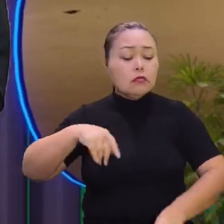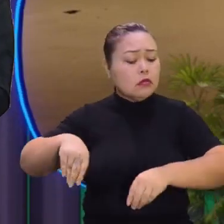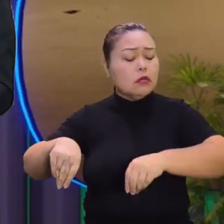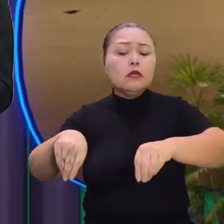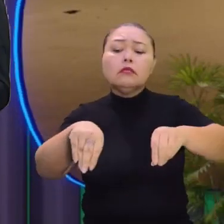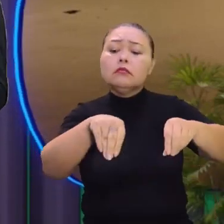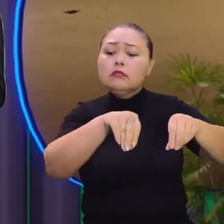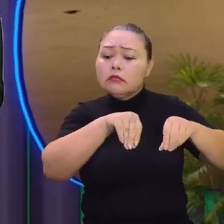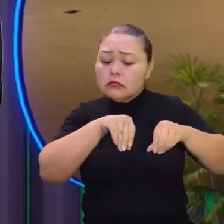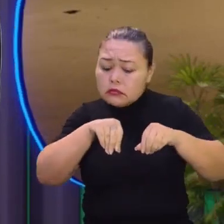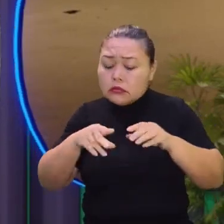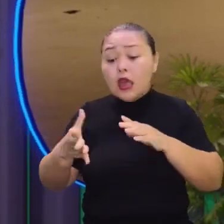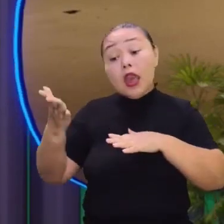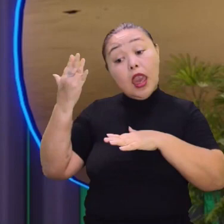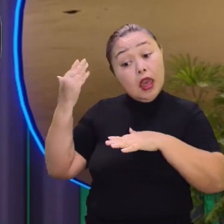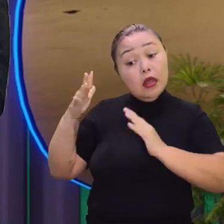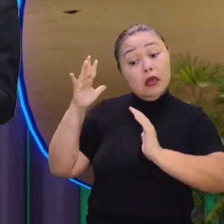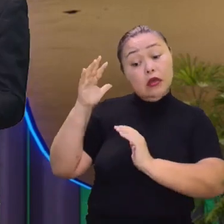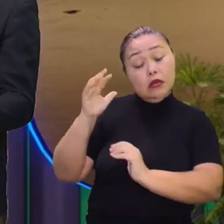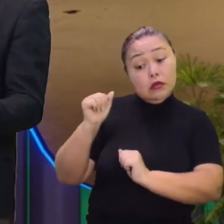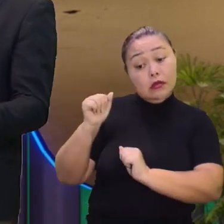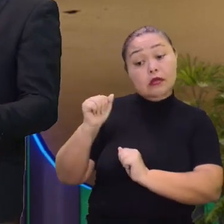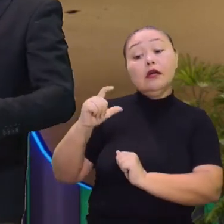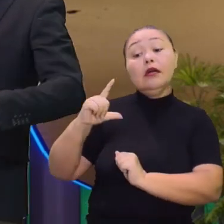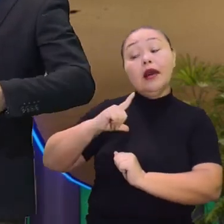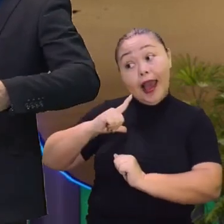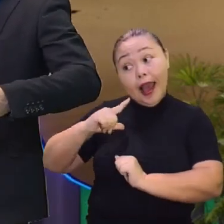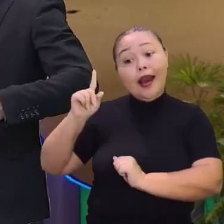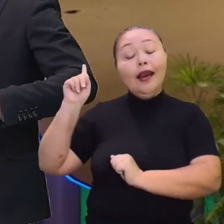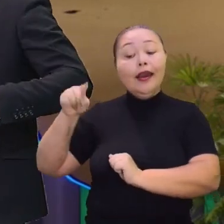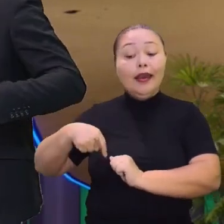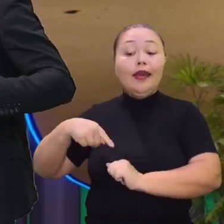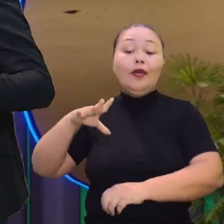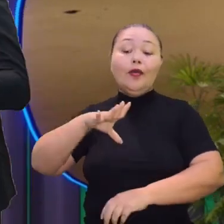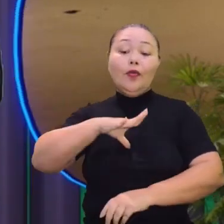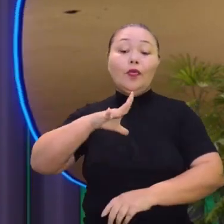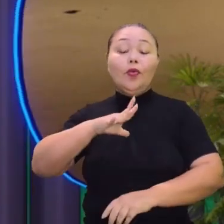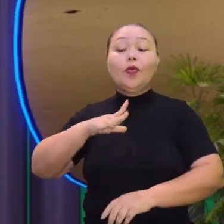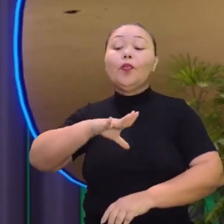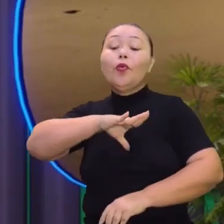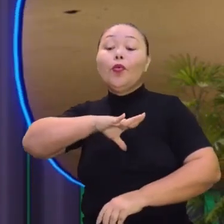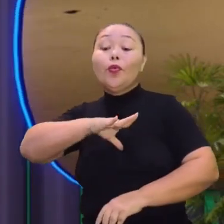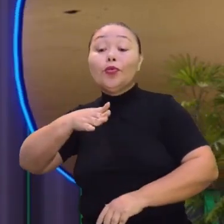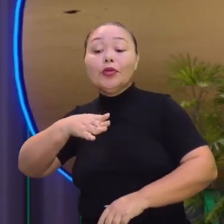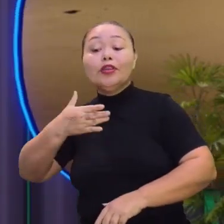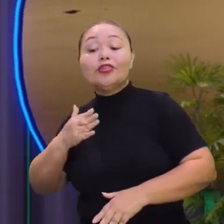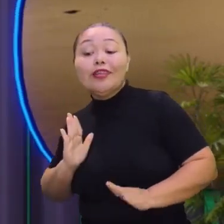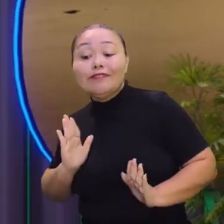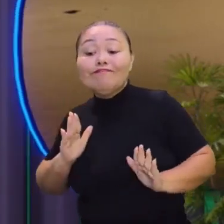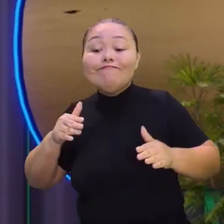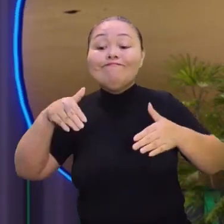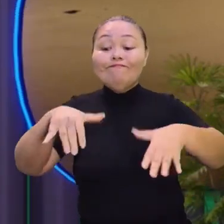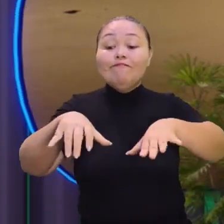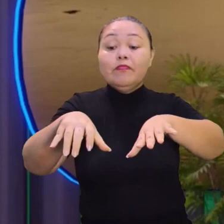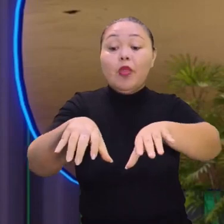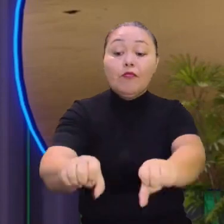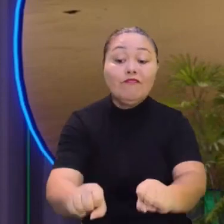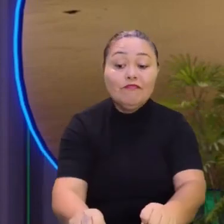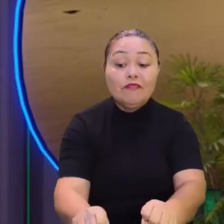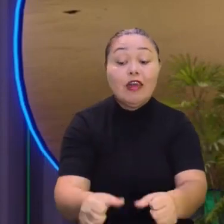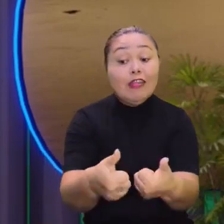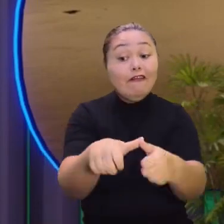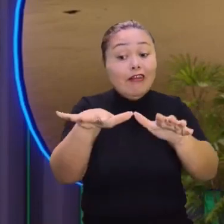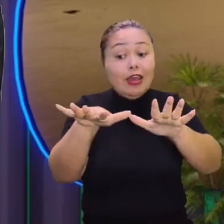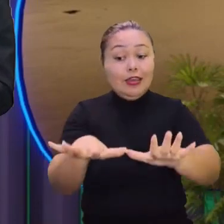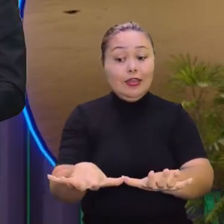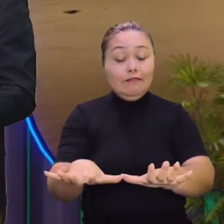terras que eram da Espanha se tornaram de Portugal, porque eles já tinham uma posse. Muito bem. Eles já estavam